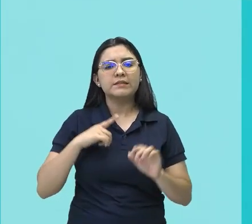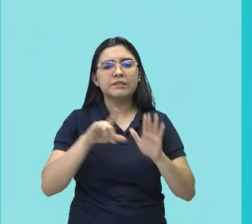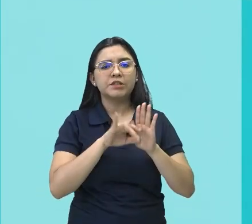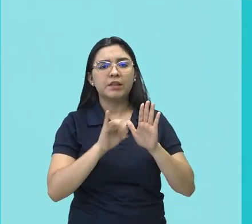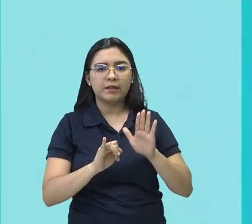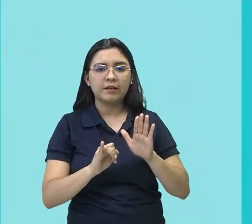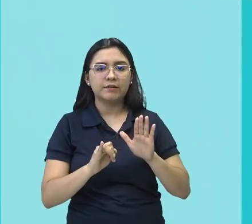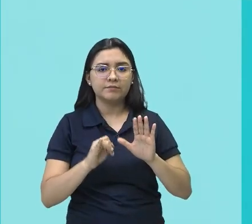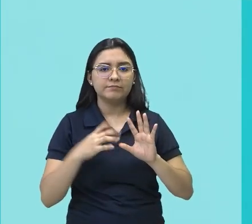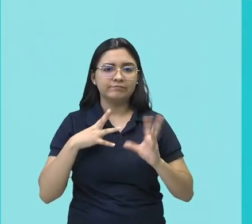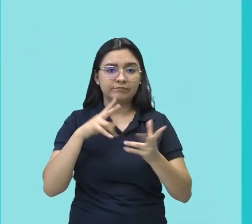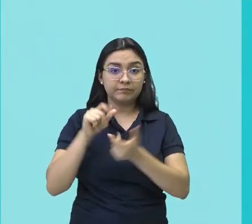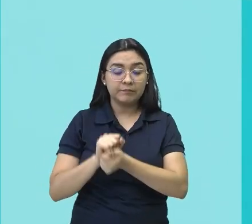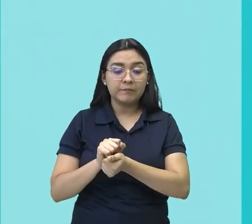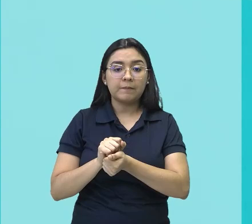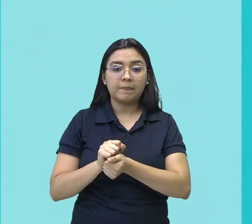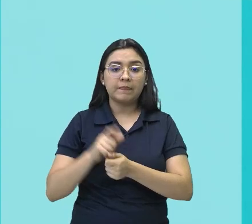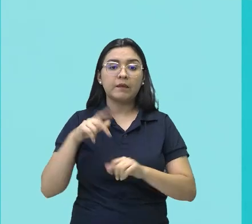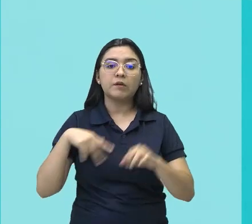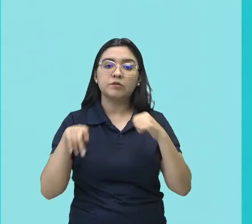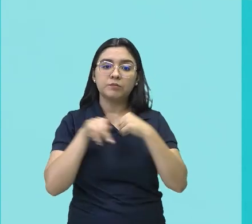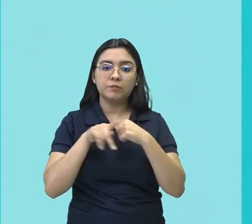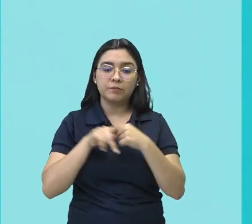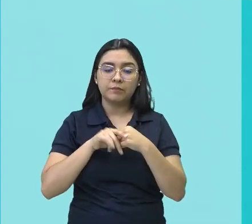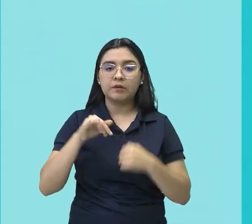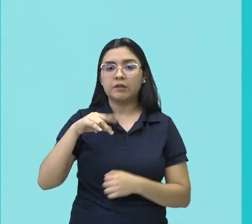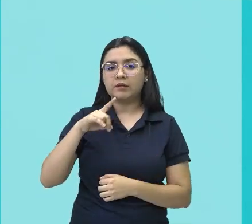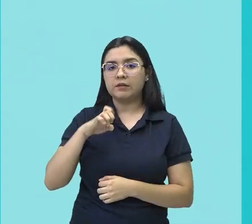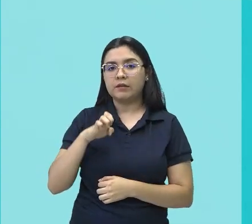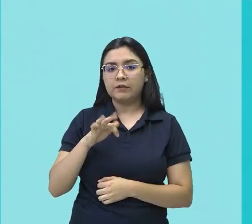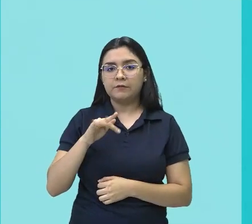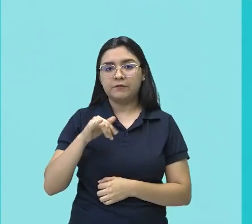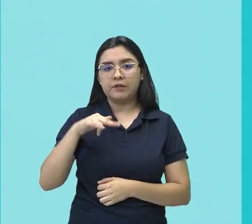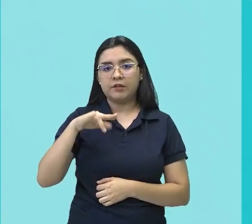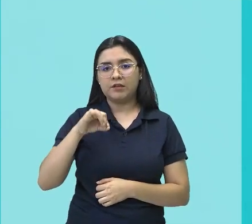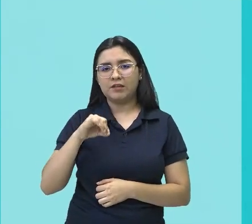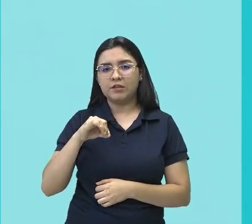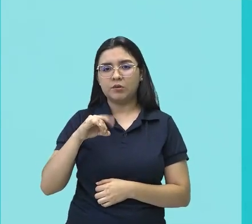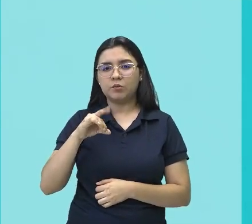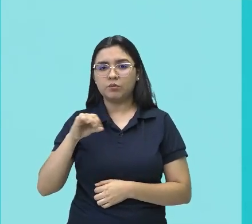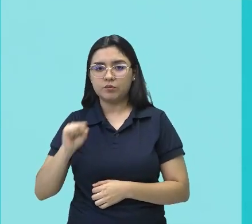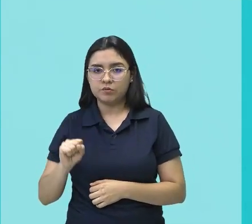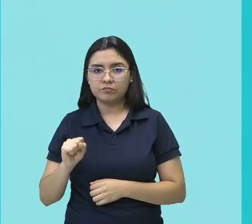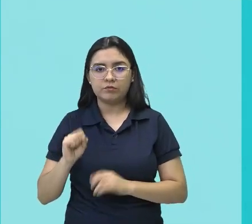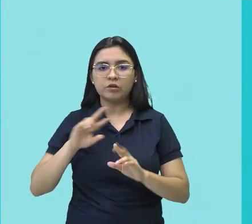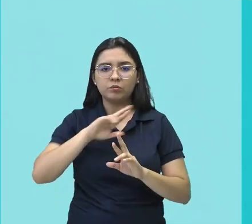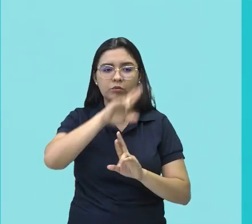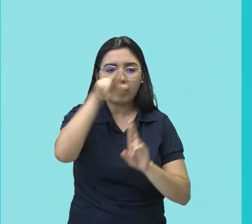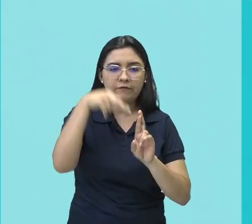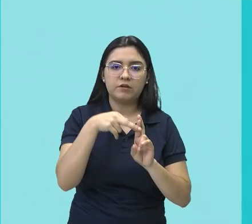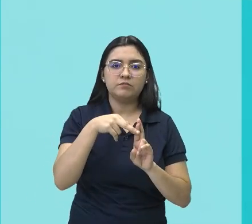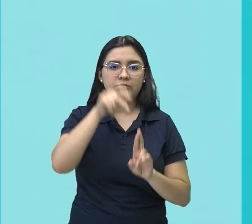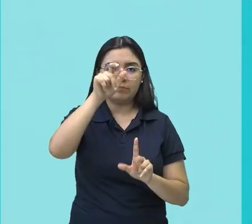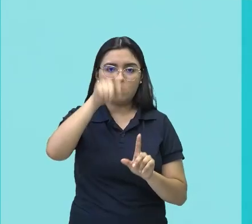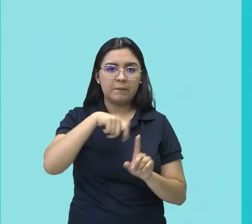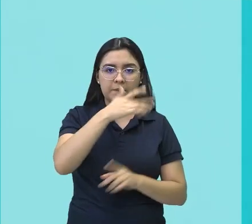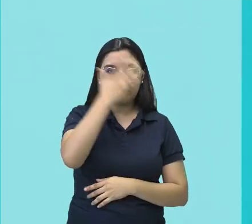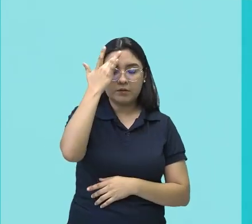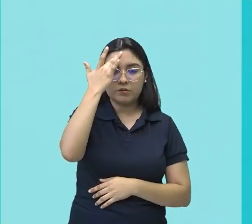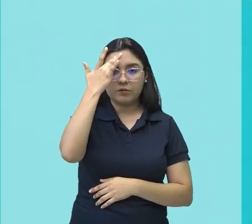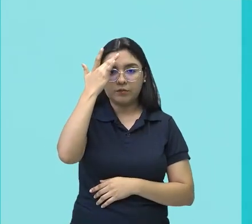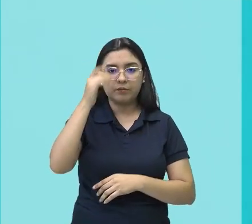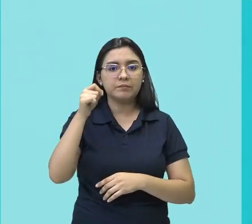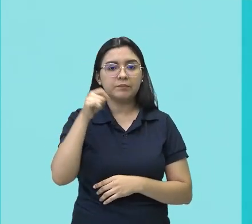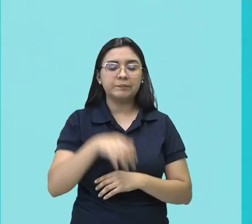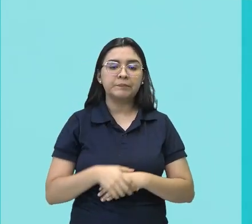leis internacionais, né, que são os pronomes indefinidos, tá? Quando eu não direciono exatamente para uma pessoa, eu falo de uma